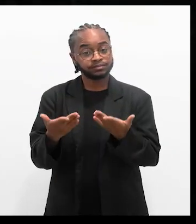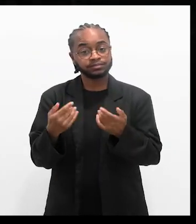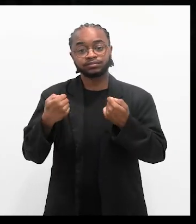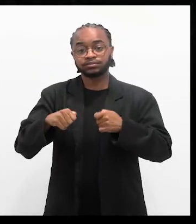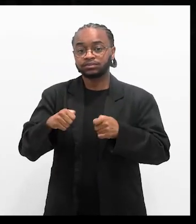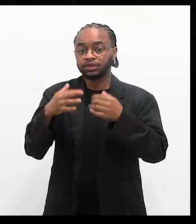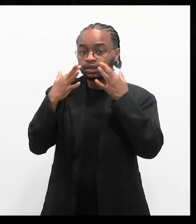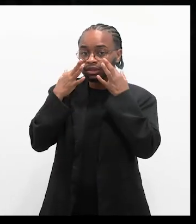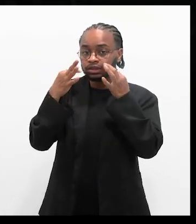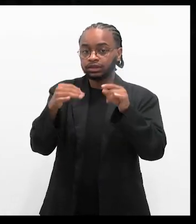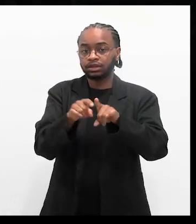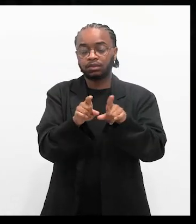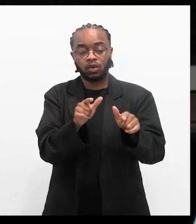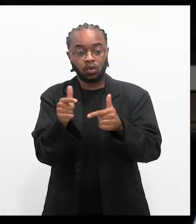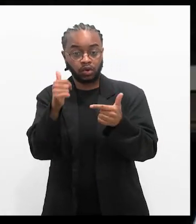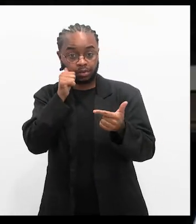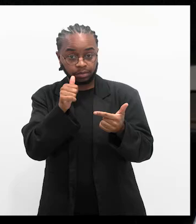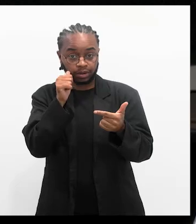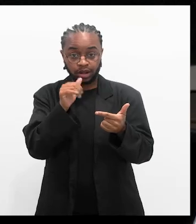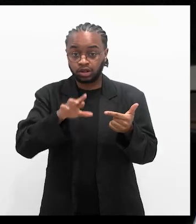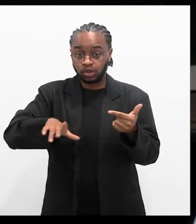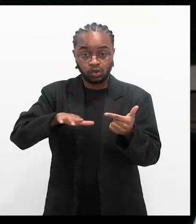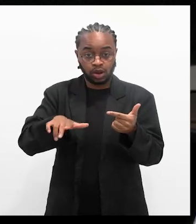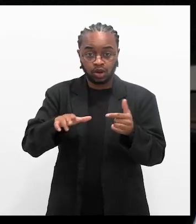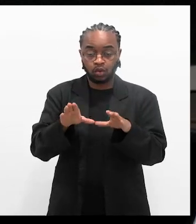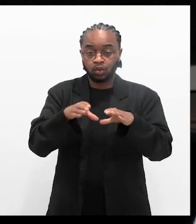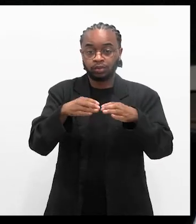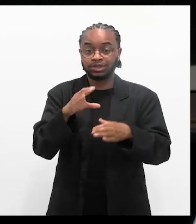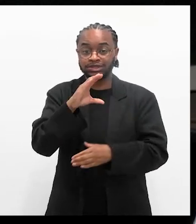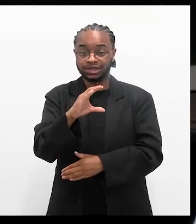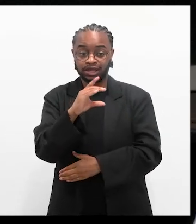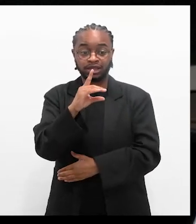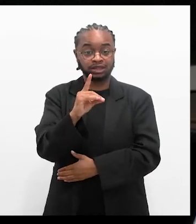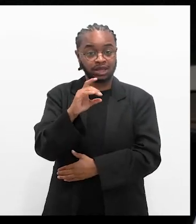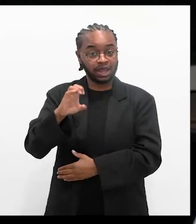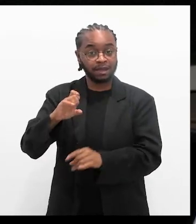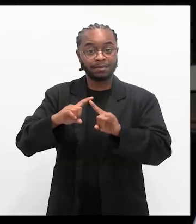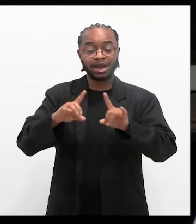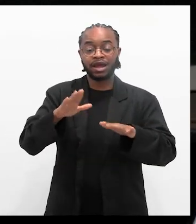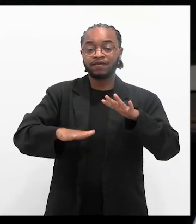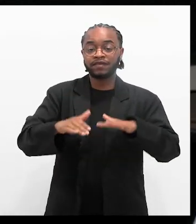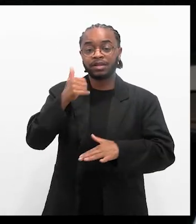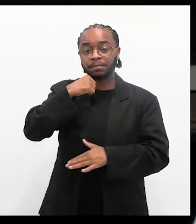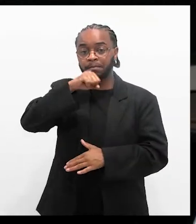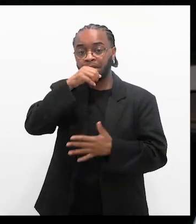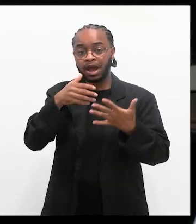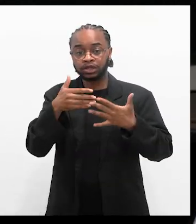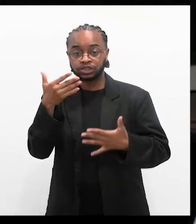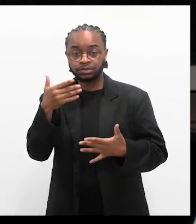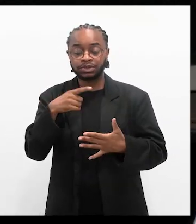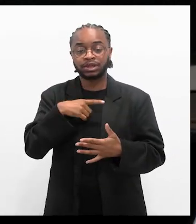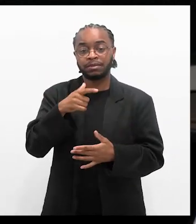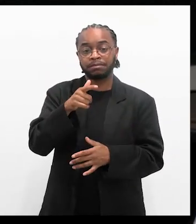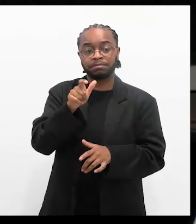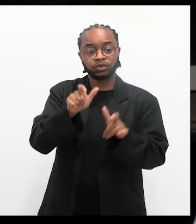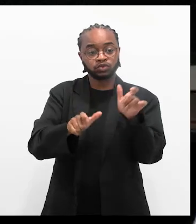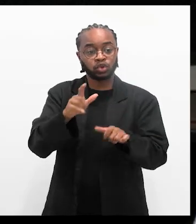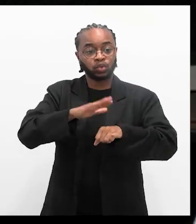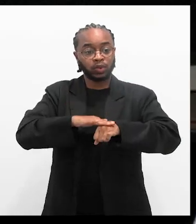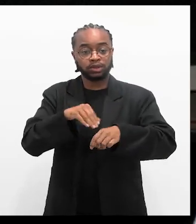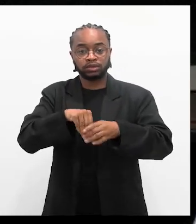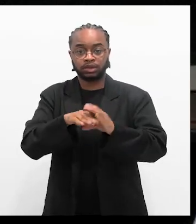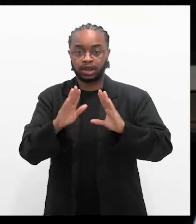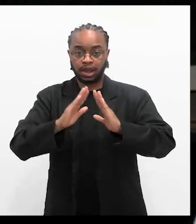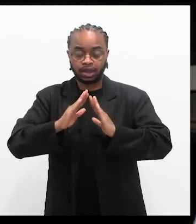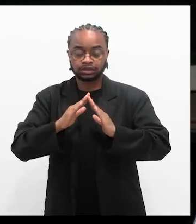aí a gente tem que olhar também outras mulheres que não estão na classe C, D e E, mas são mães atípicas. Às vezes ela tem uma pessoa doente dentro